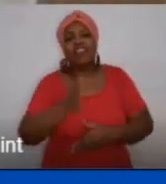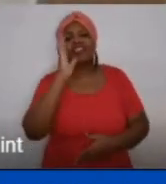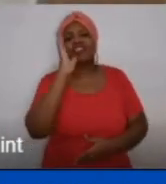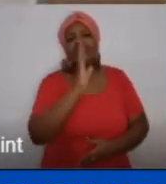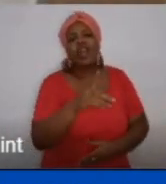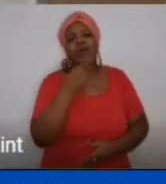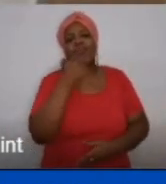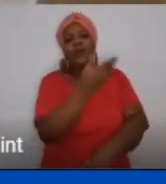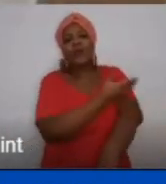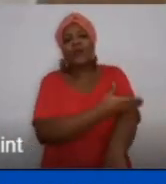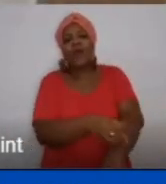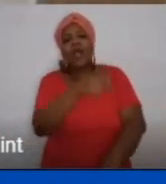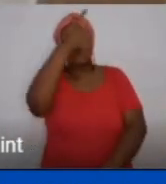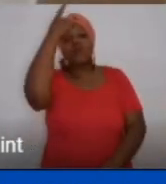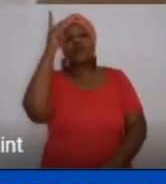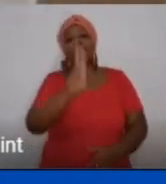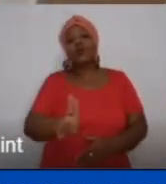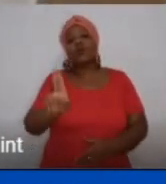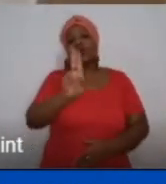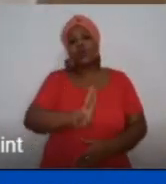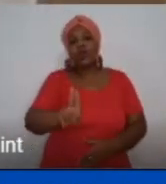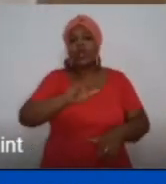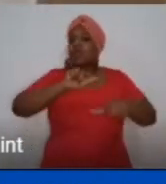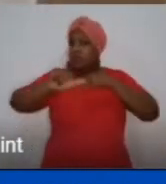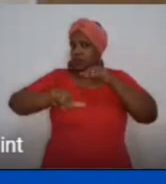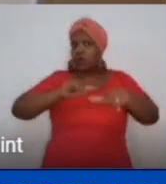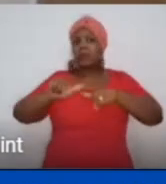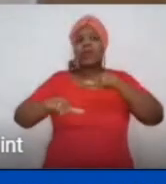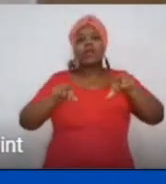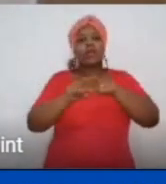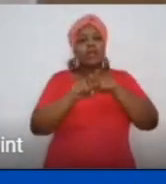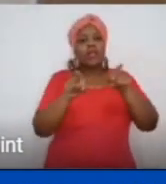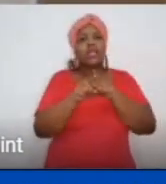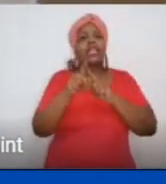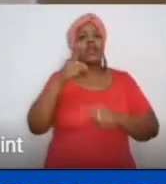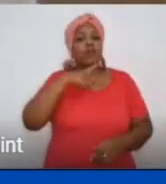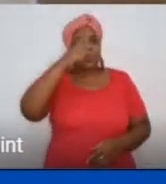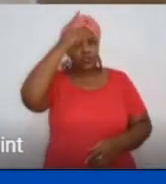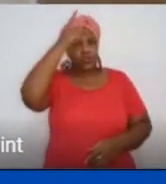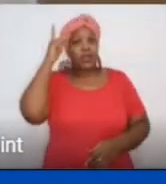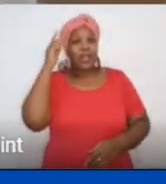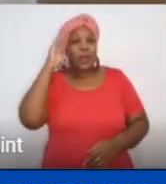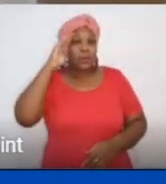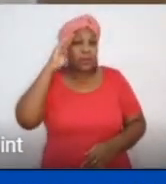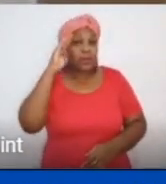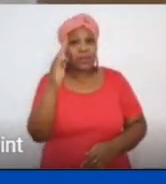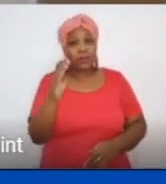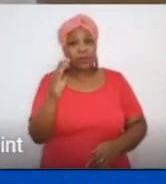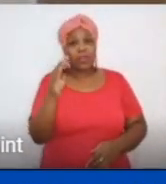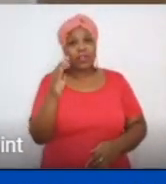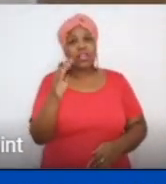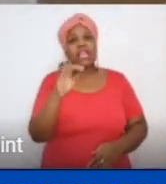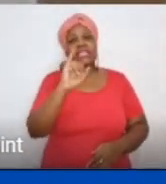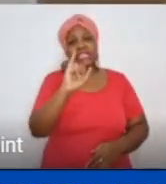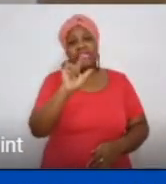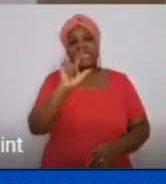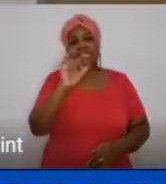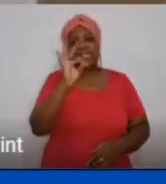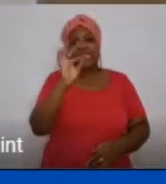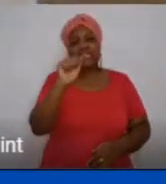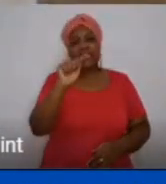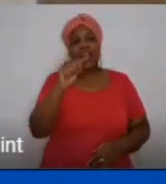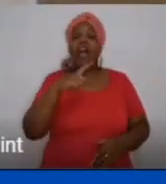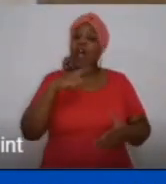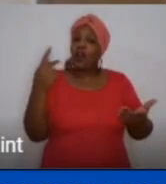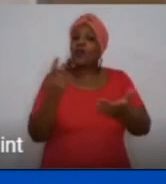a esses usuários, né, e trabalhadores do campo das substâncias, principalmente das substâncias ilícitas, ele produz efeitos